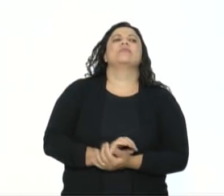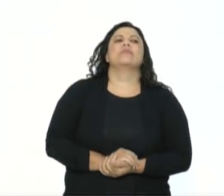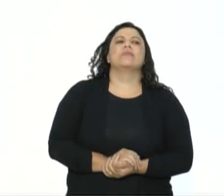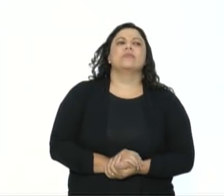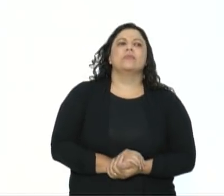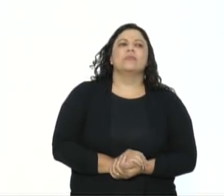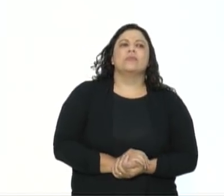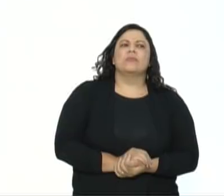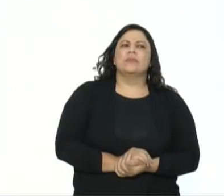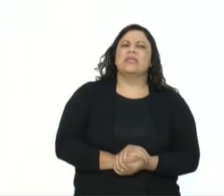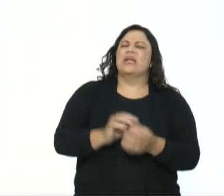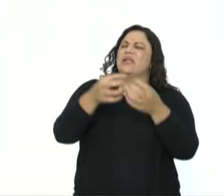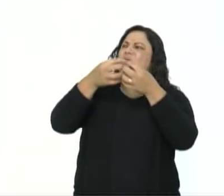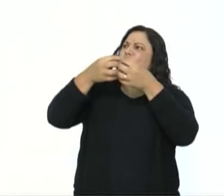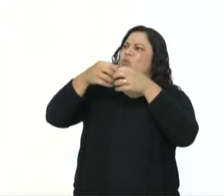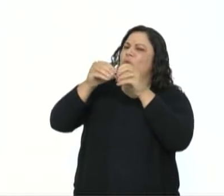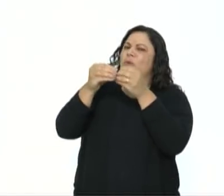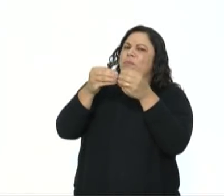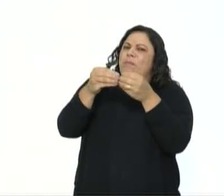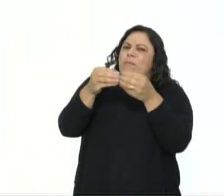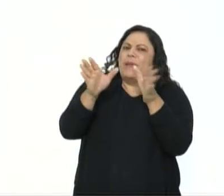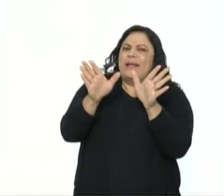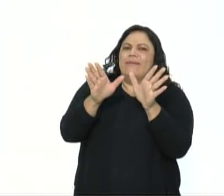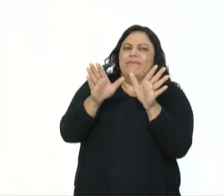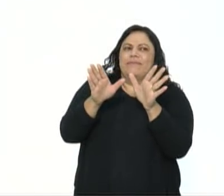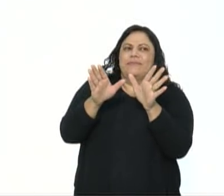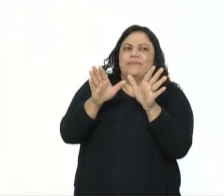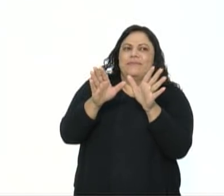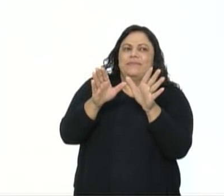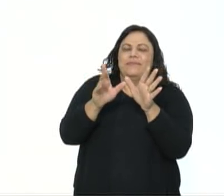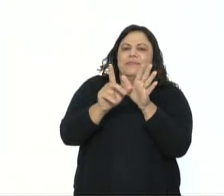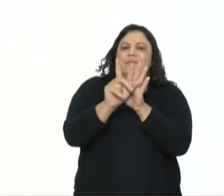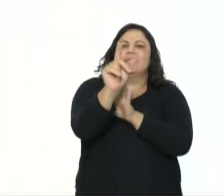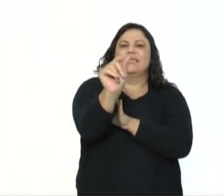aonde esses ovos se abrem e esses animais saem.